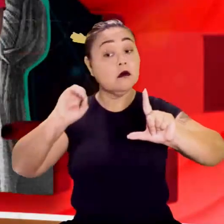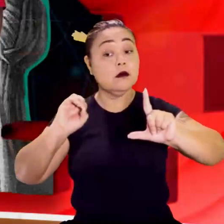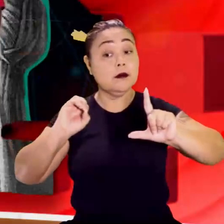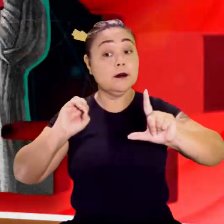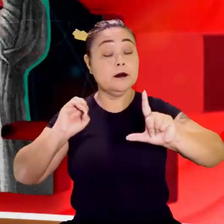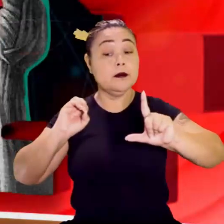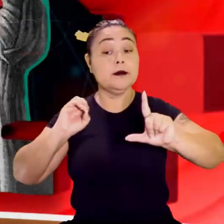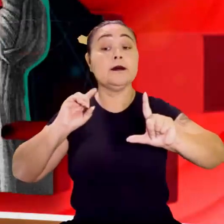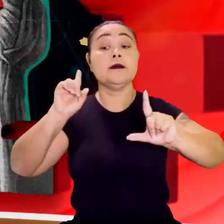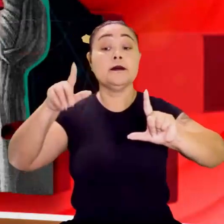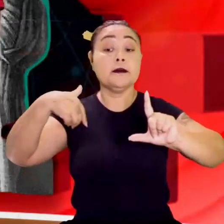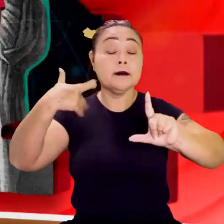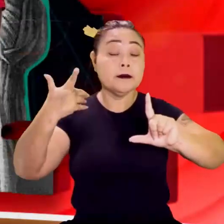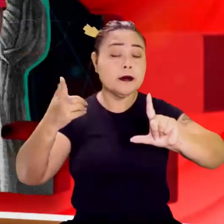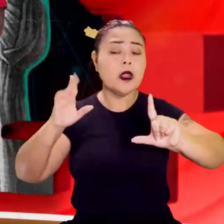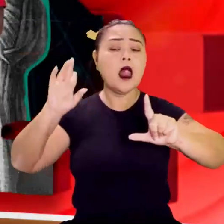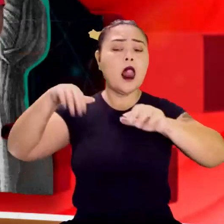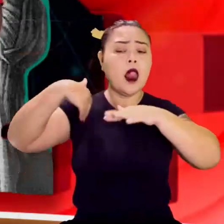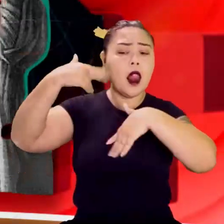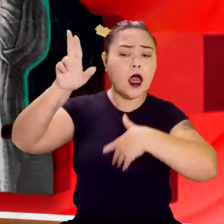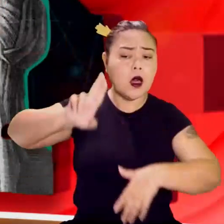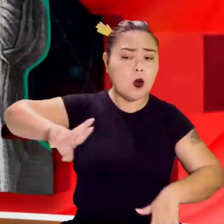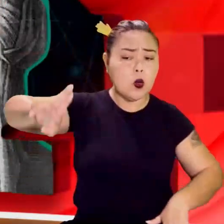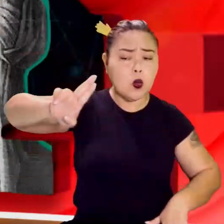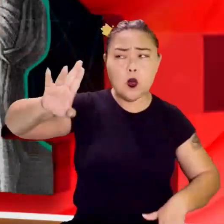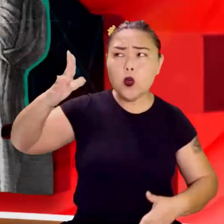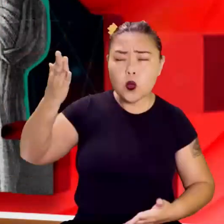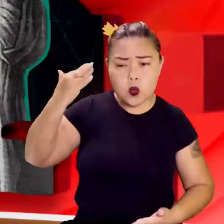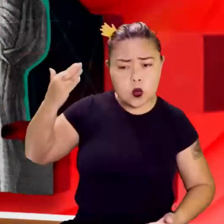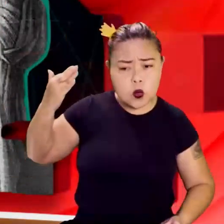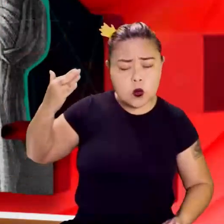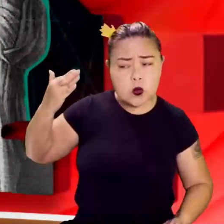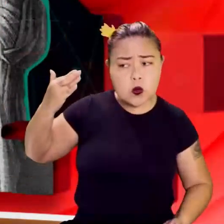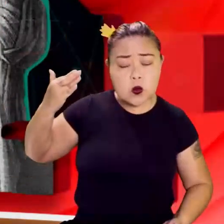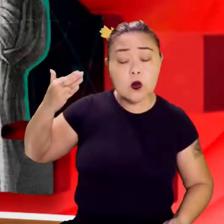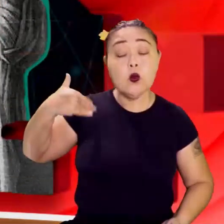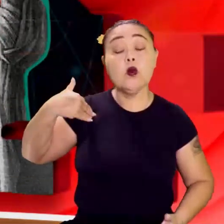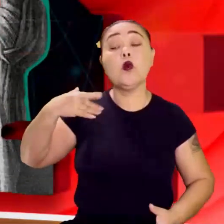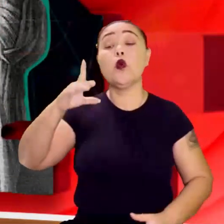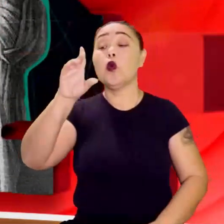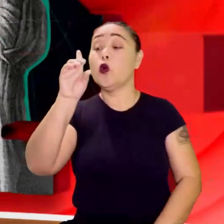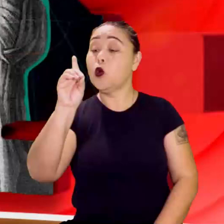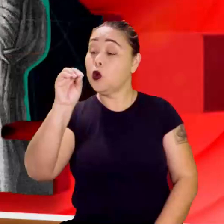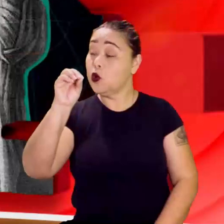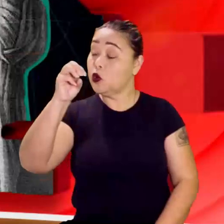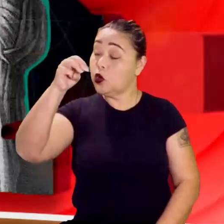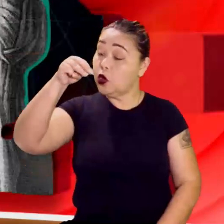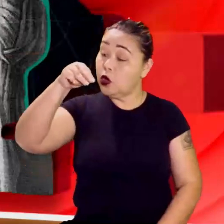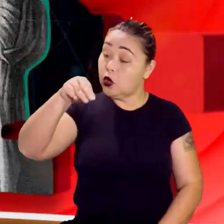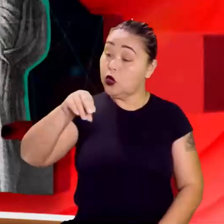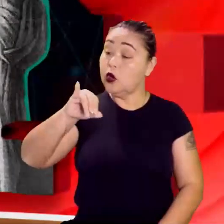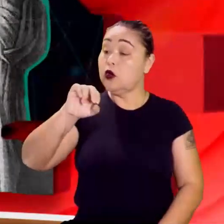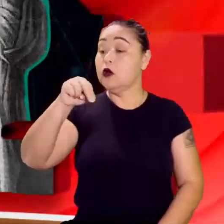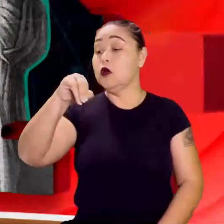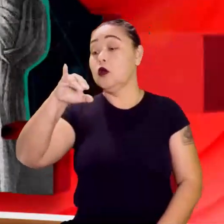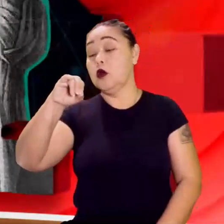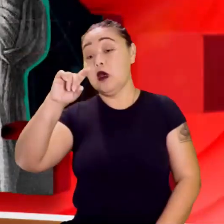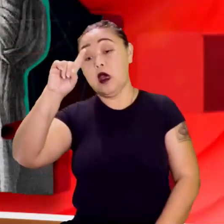0. Por isso que lá na aplicação inicial nós falamos que o domínio é f dos